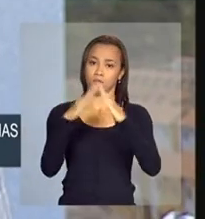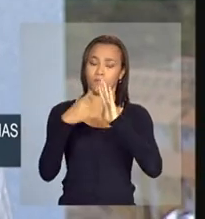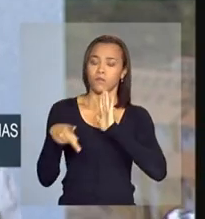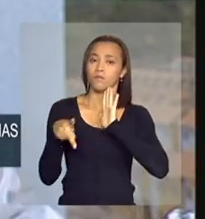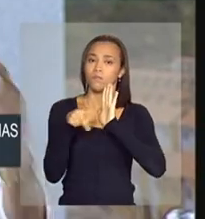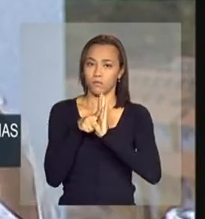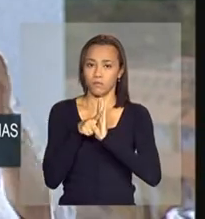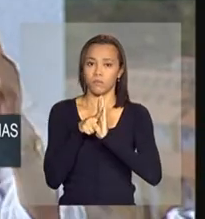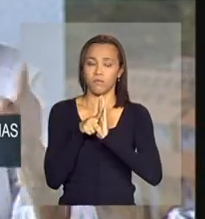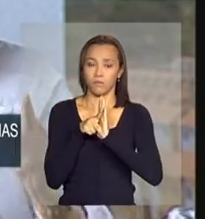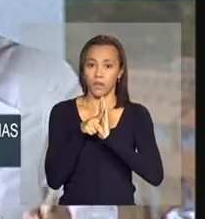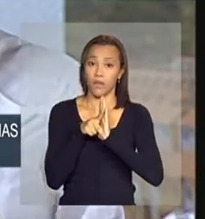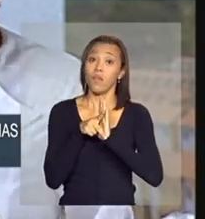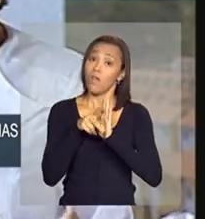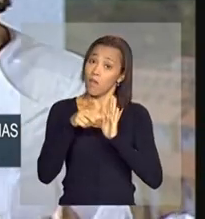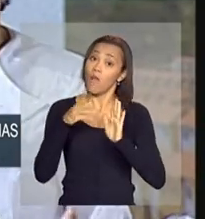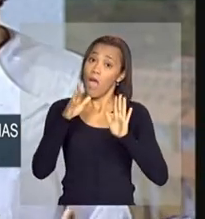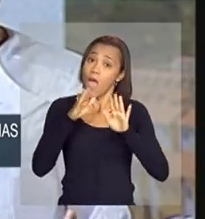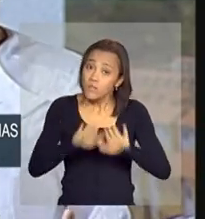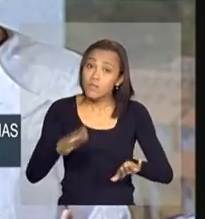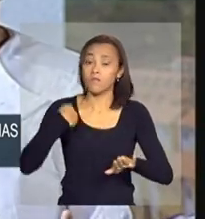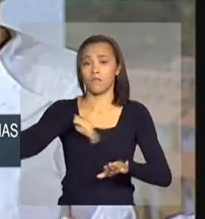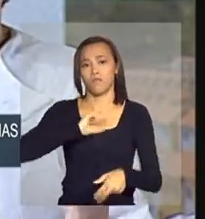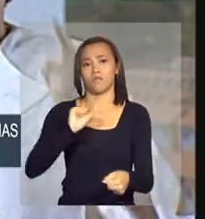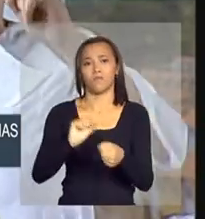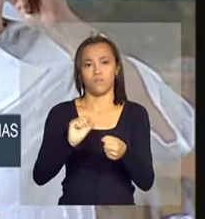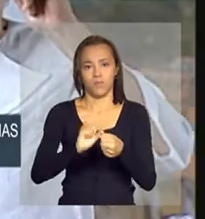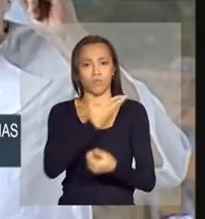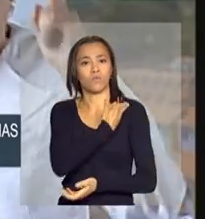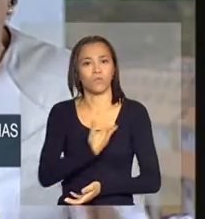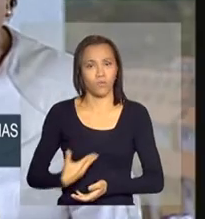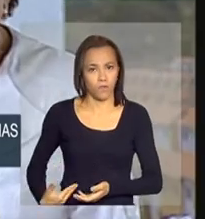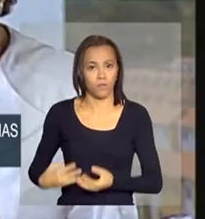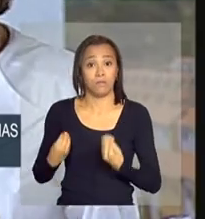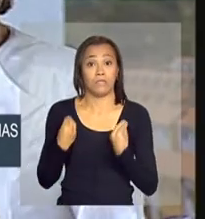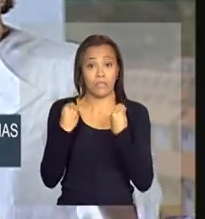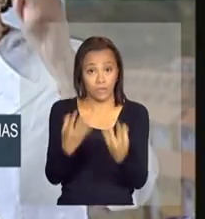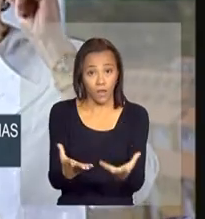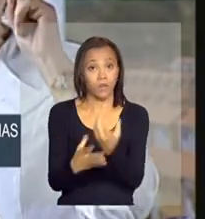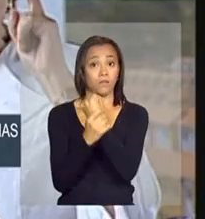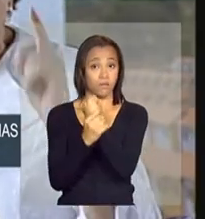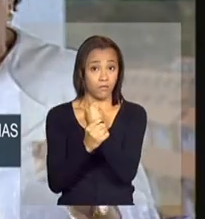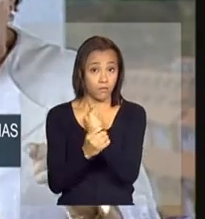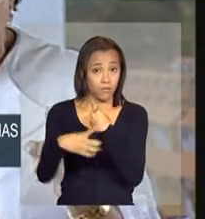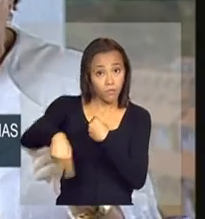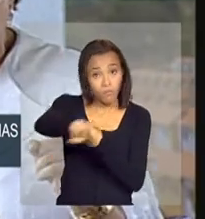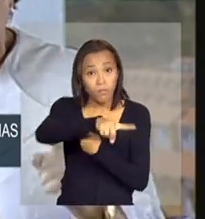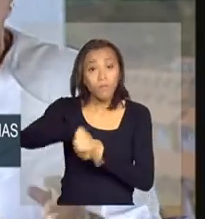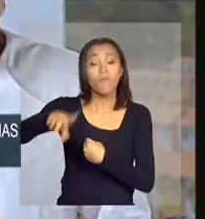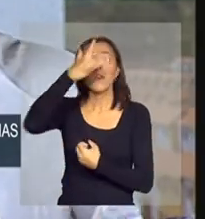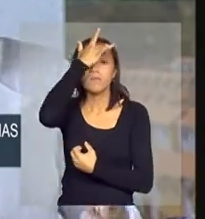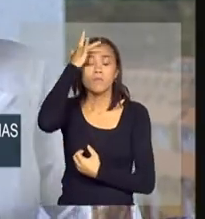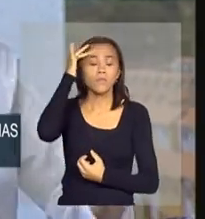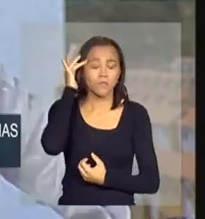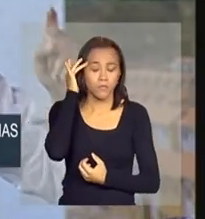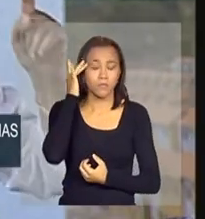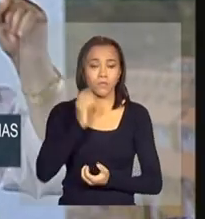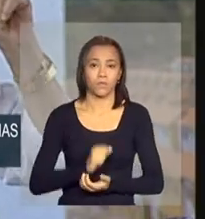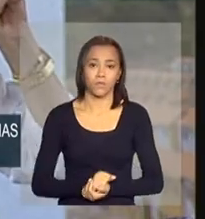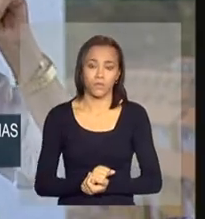própria o que foi isso que nós fizemos assegurar que as pessoas